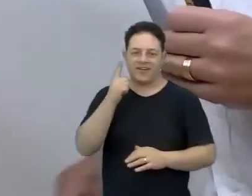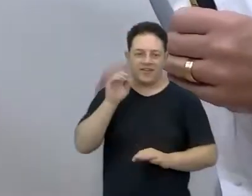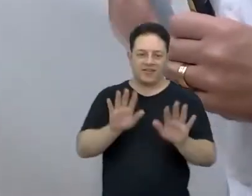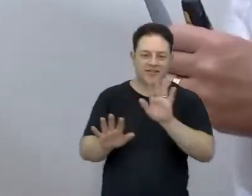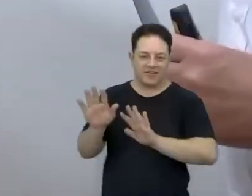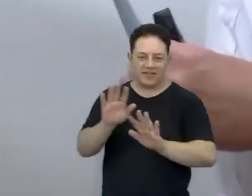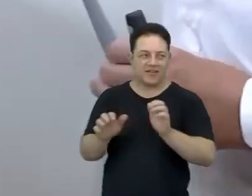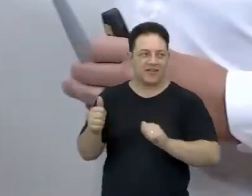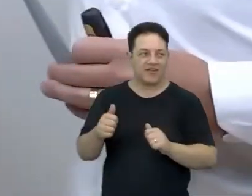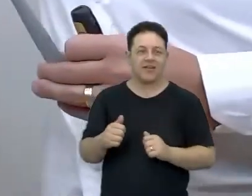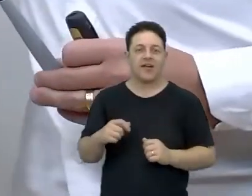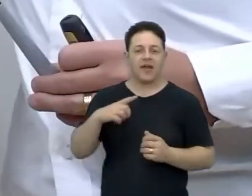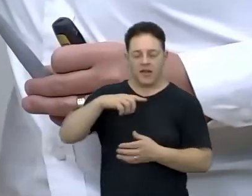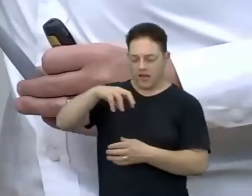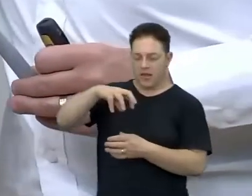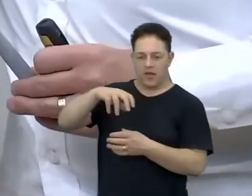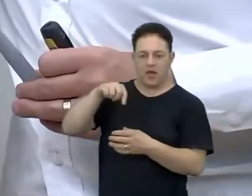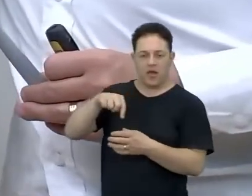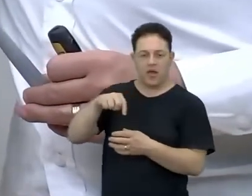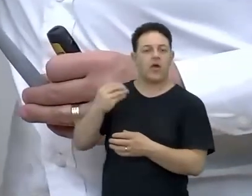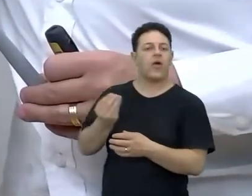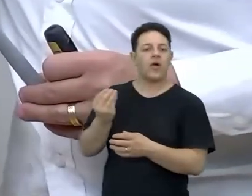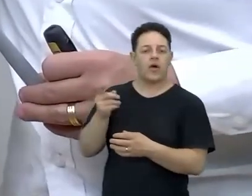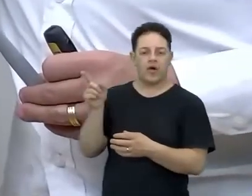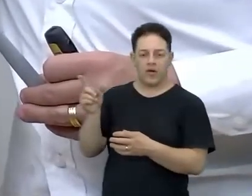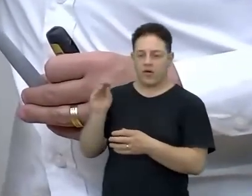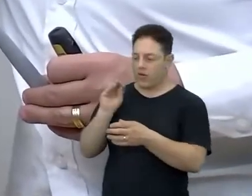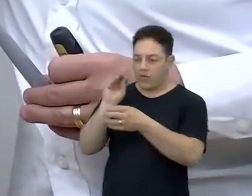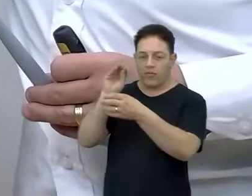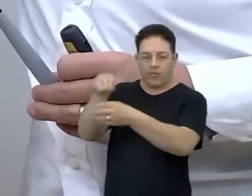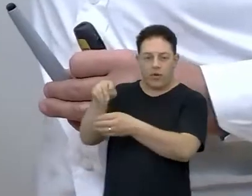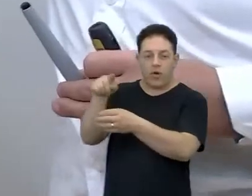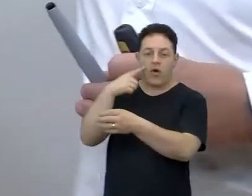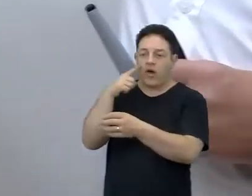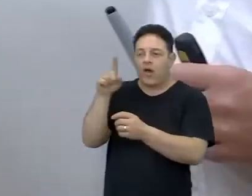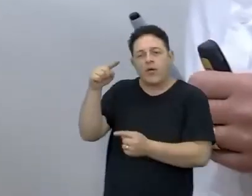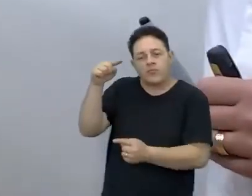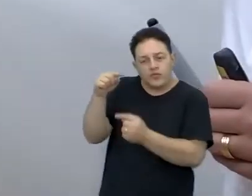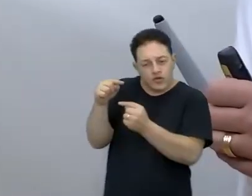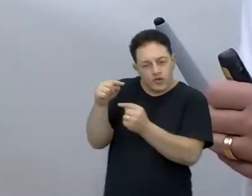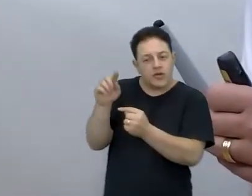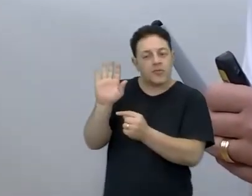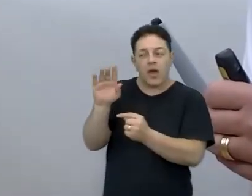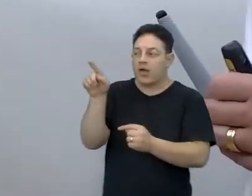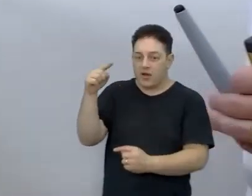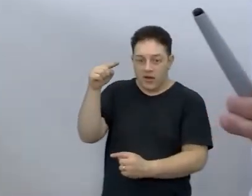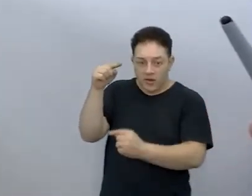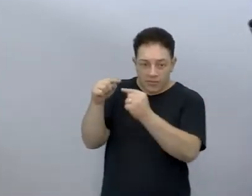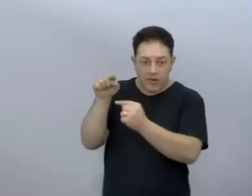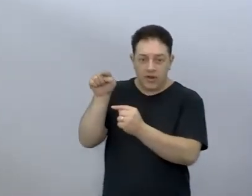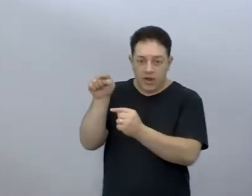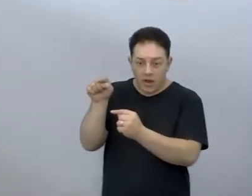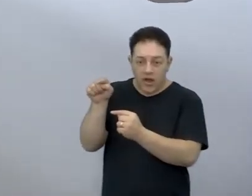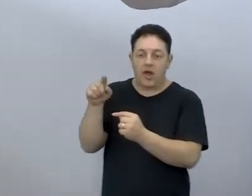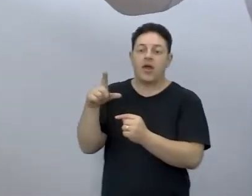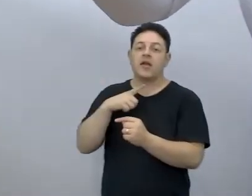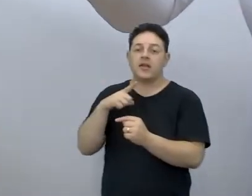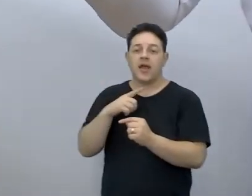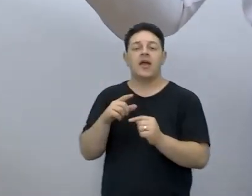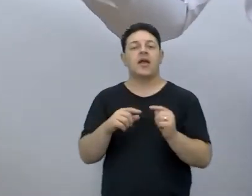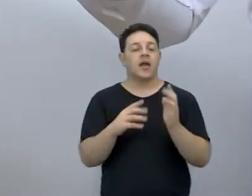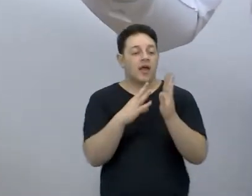Ó, a garrafa, a gente também colocou uma garrafa em miniatura, mas não é uma miniatura que segue a